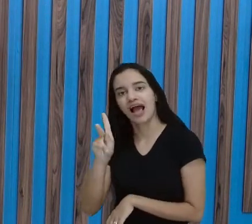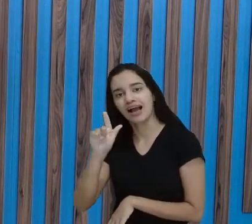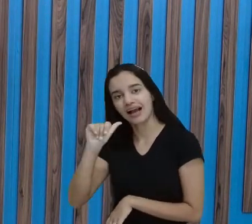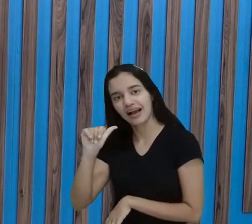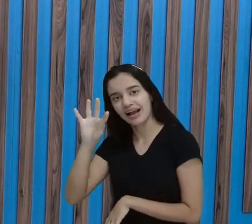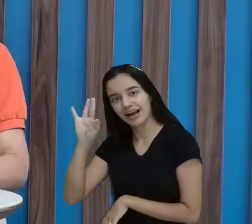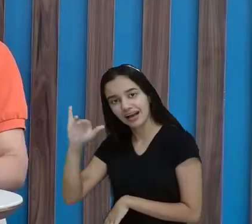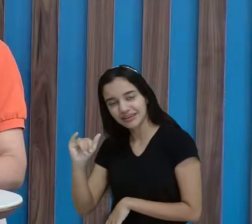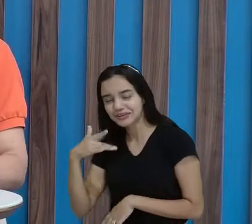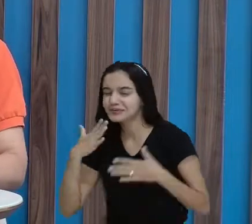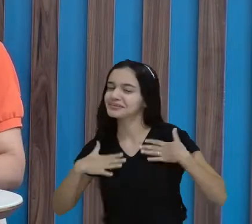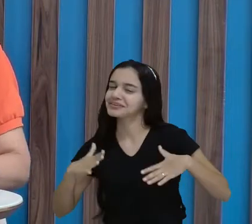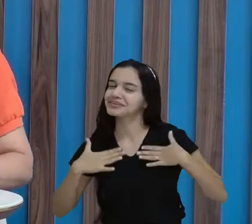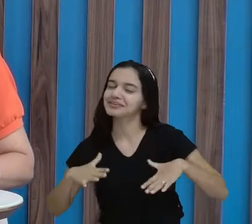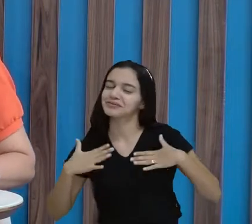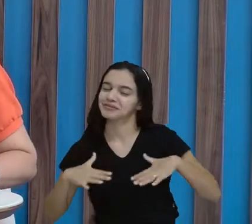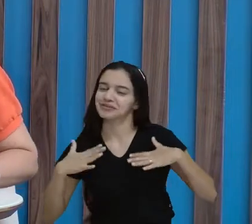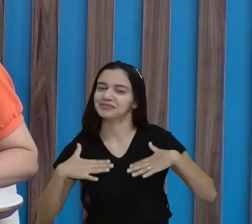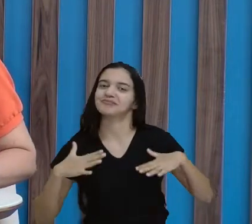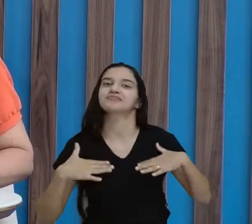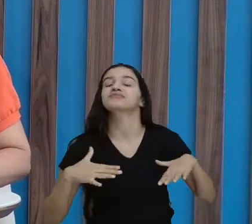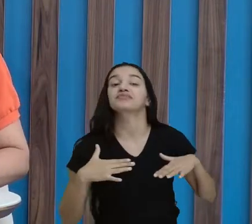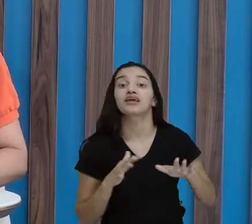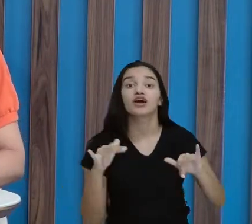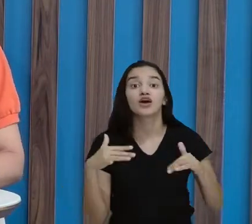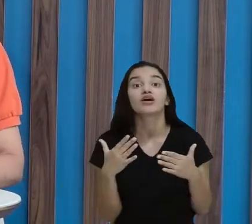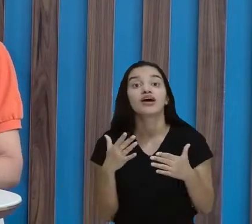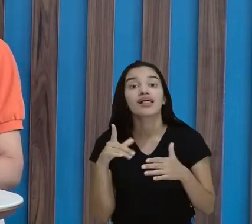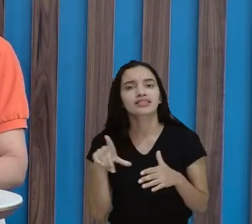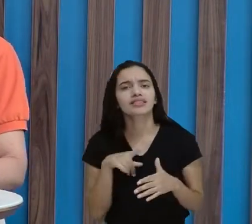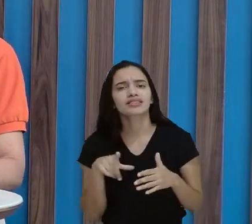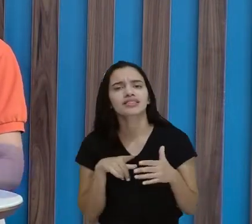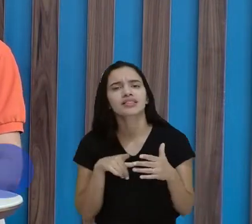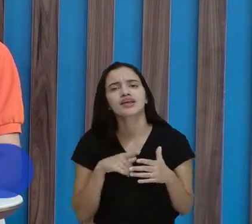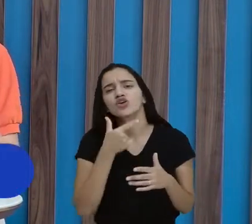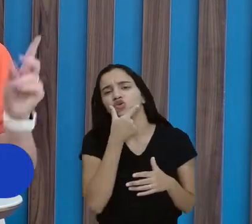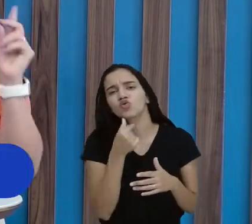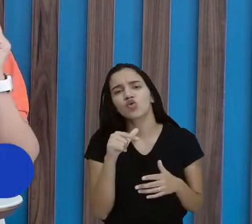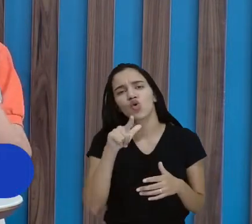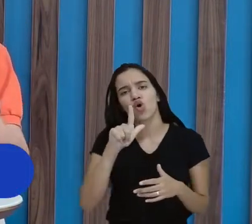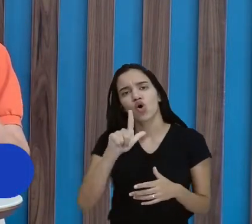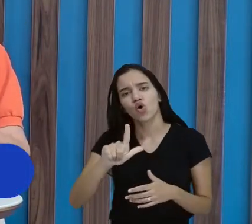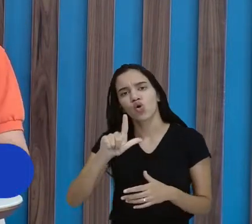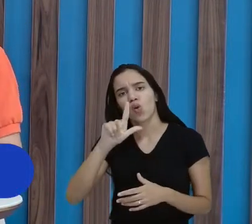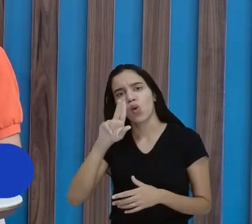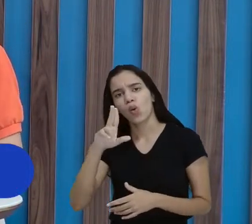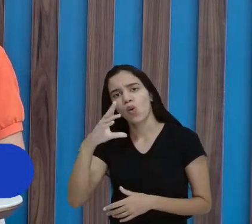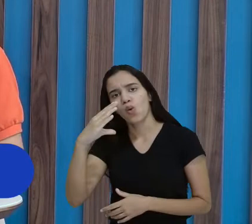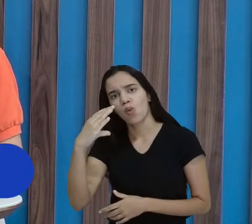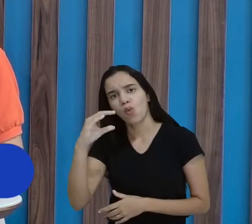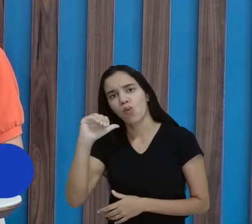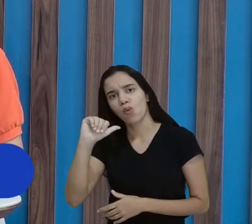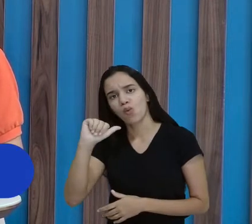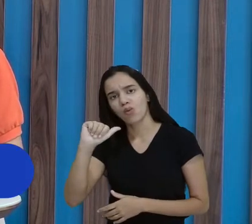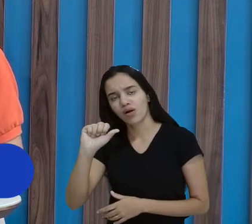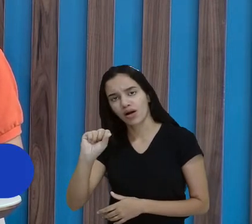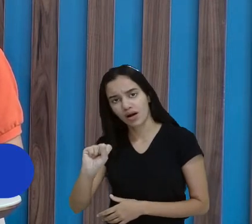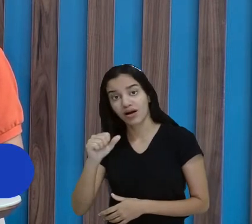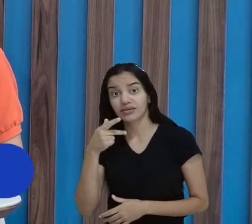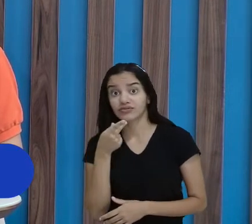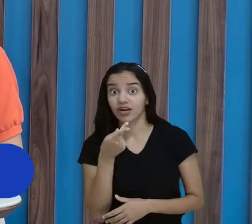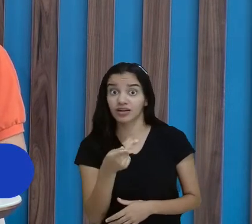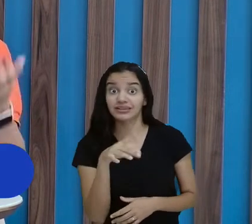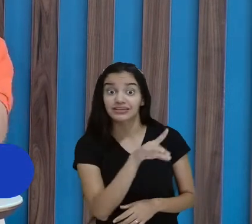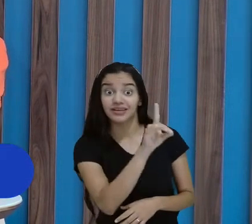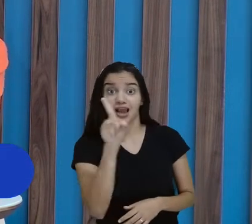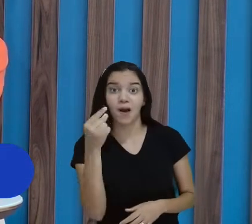tudo tranquilo? Tudo tranquilo. E tem Lucas aqui dizendo que dia 1 de outubro foi o dia do